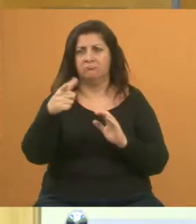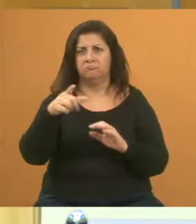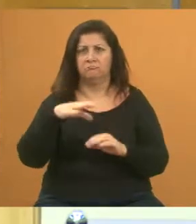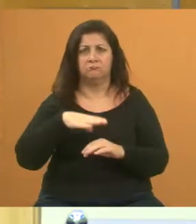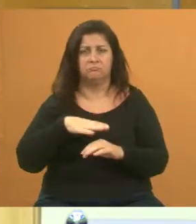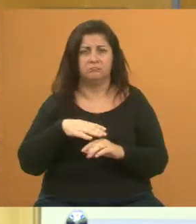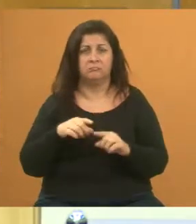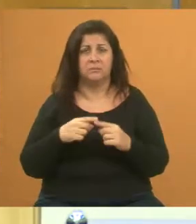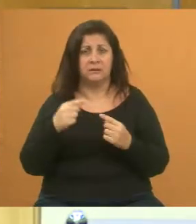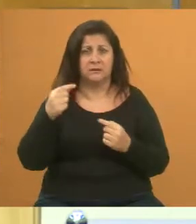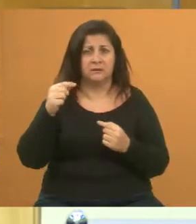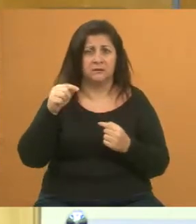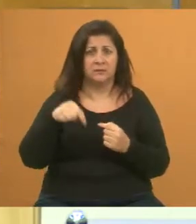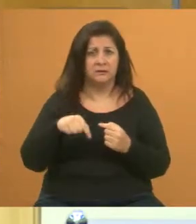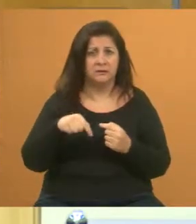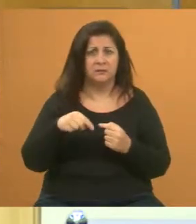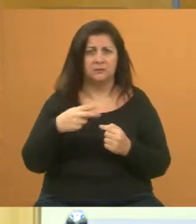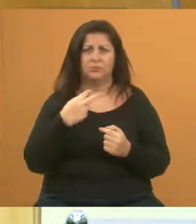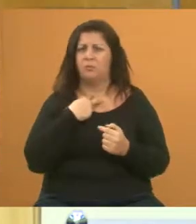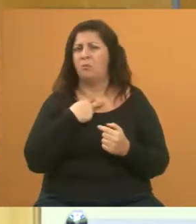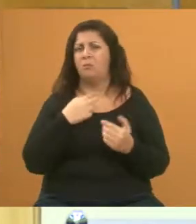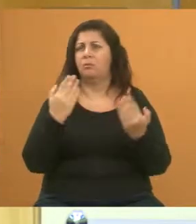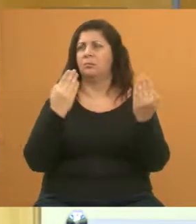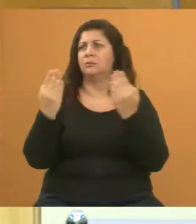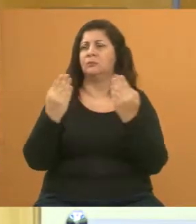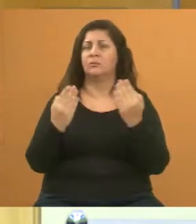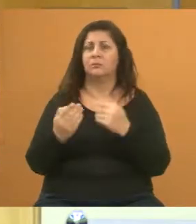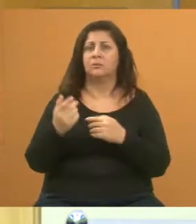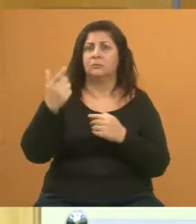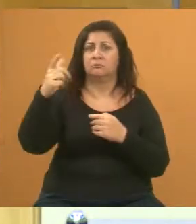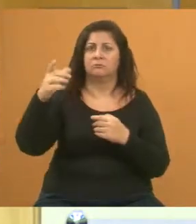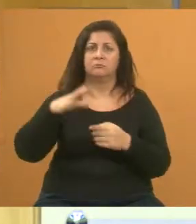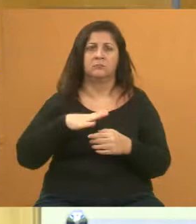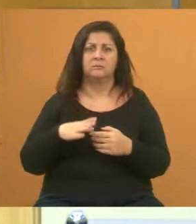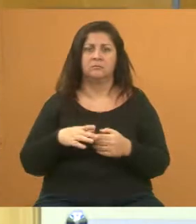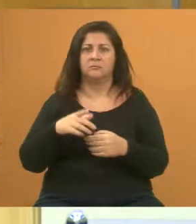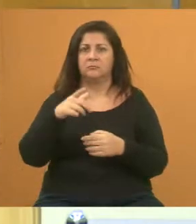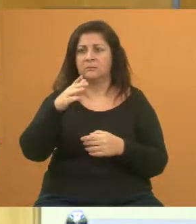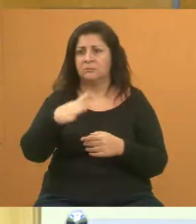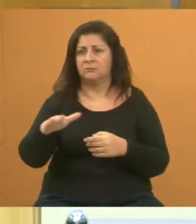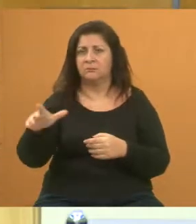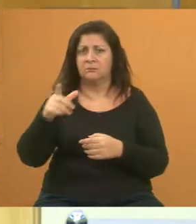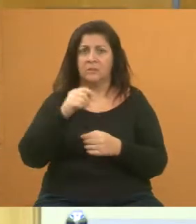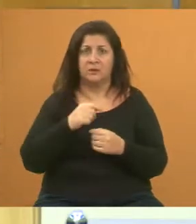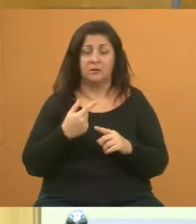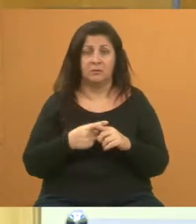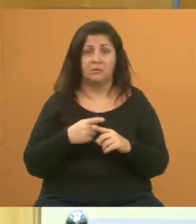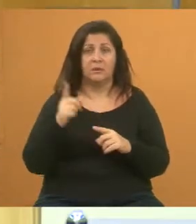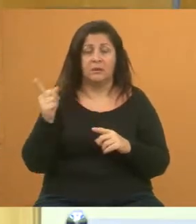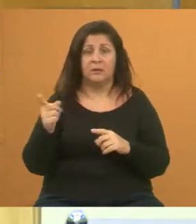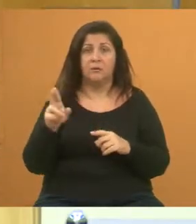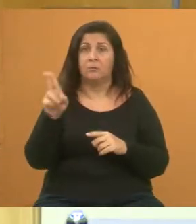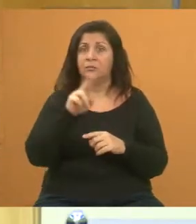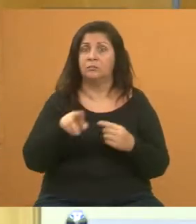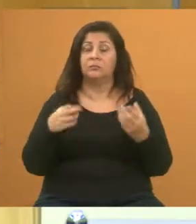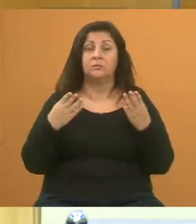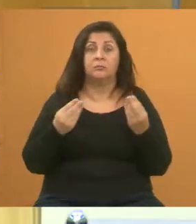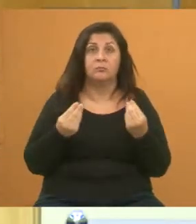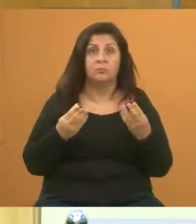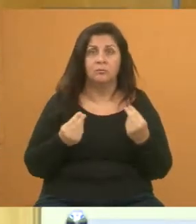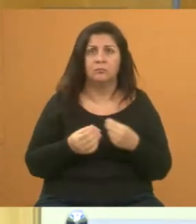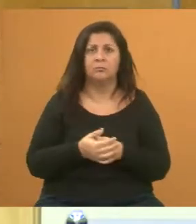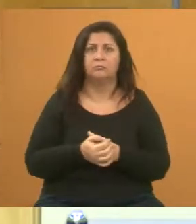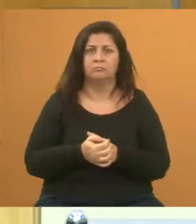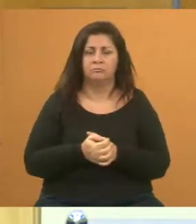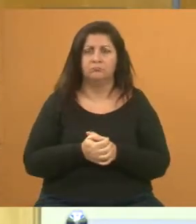cidades, só que tem que lembrar que não podemos comparar essa lei com as cidades do litoral, porque lá o uso desse material é muito mais do que